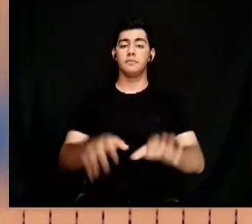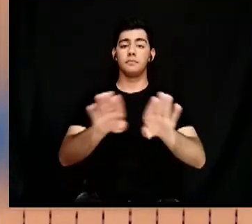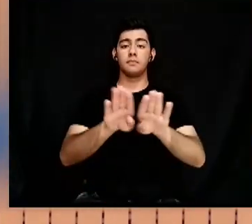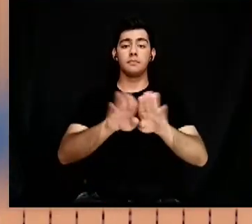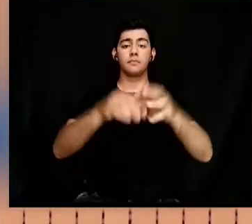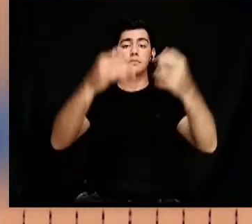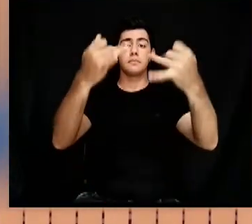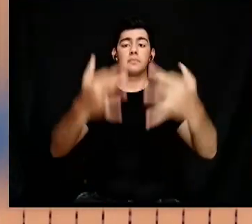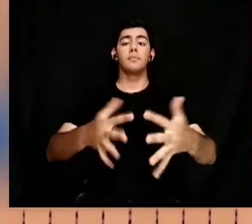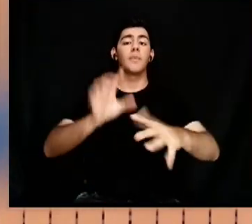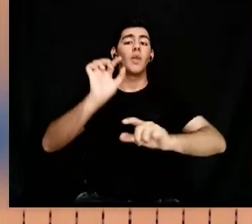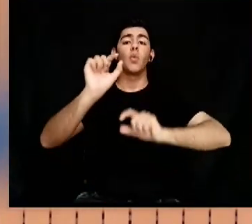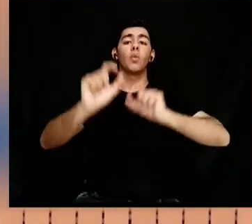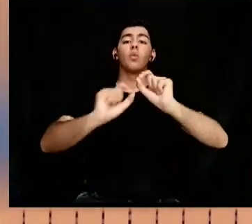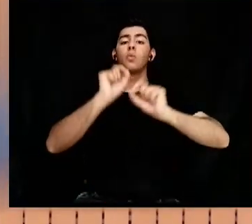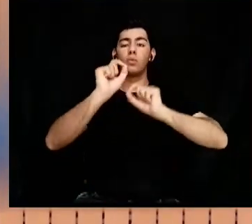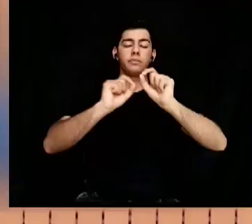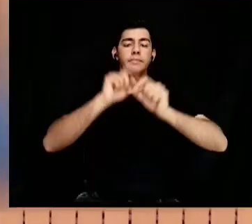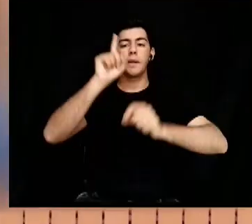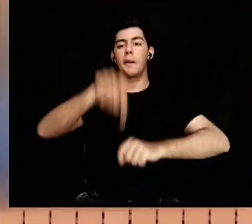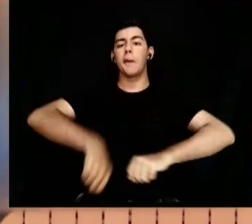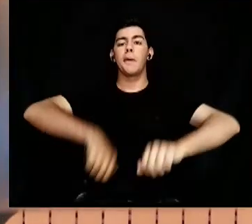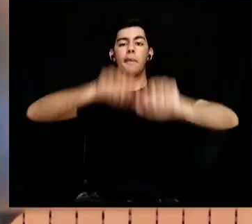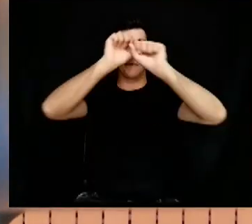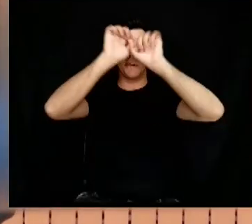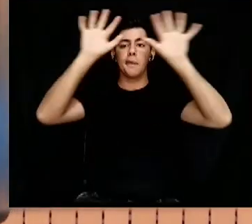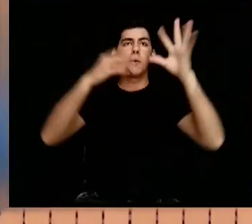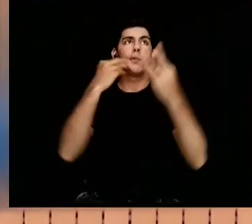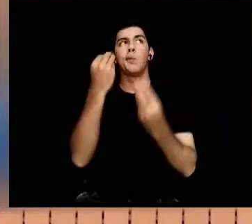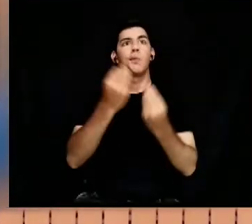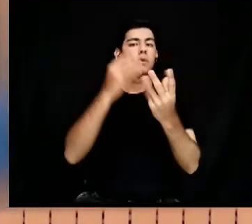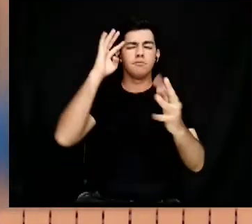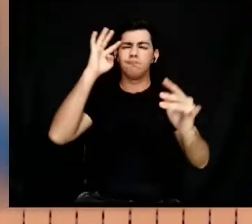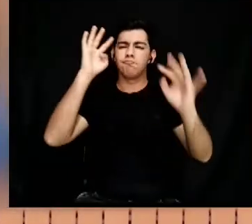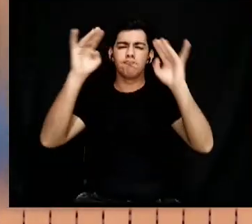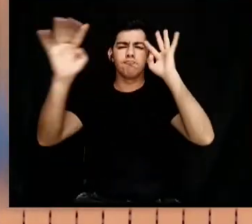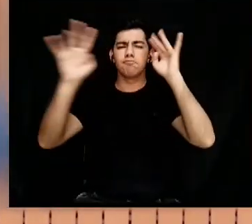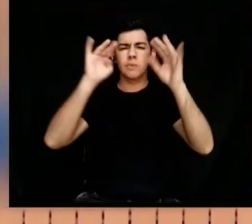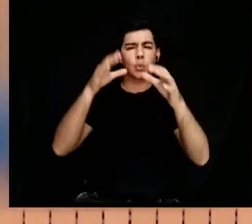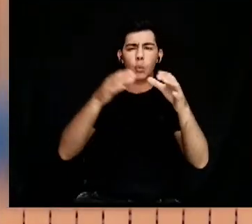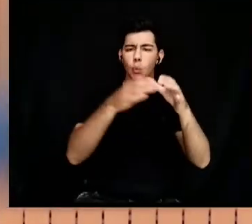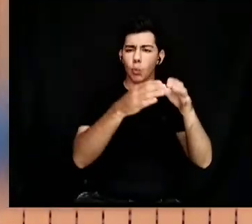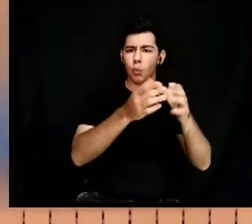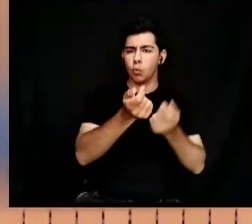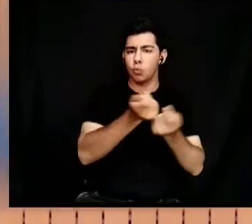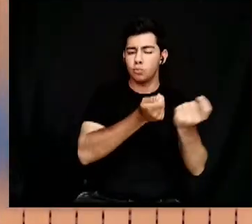fica muito claro o jeito de pensar a gestão pública da esquerda e da direita.